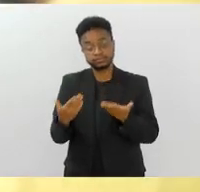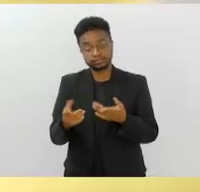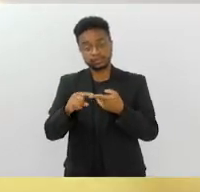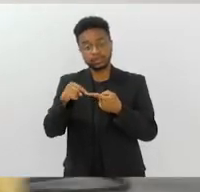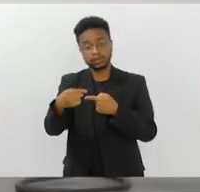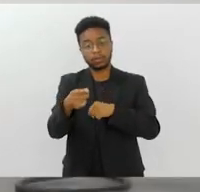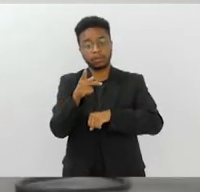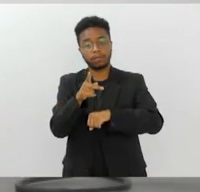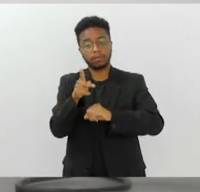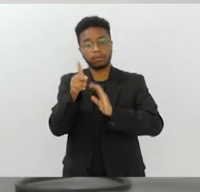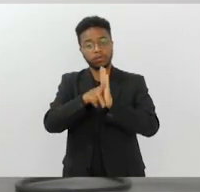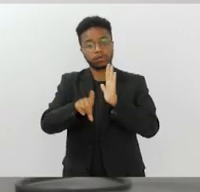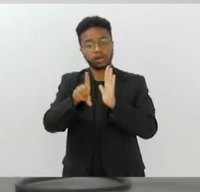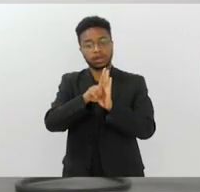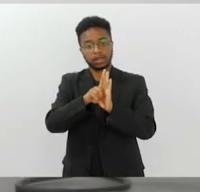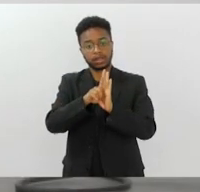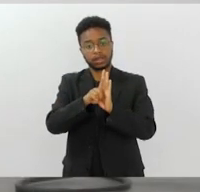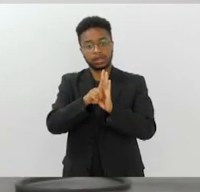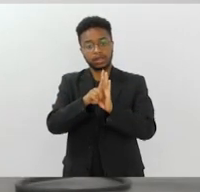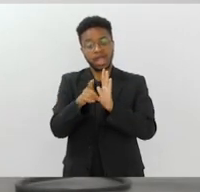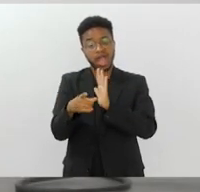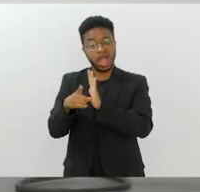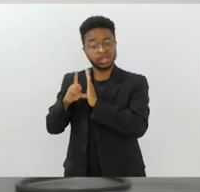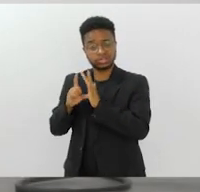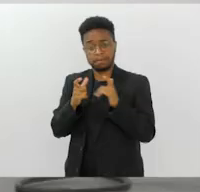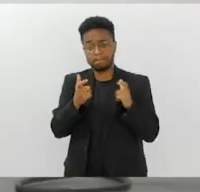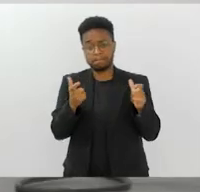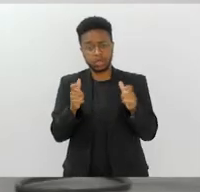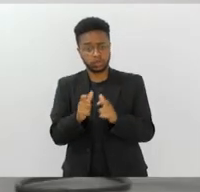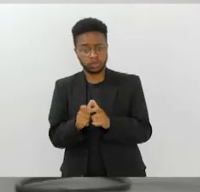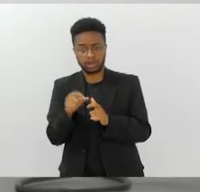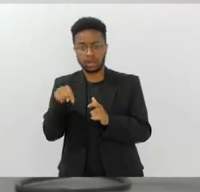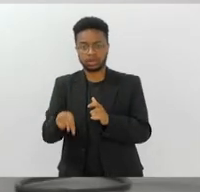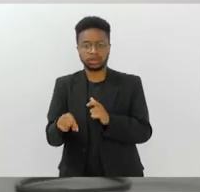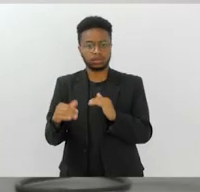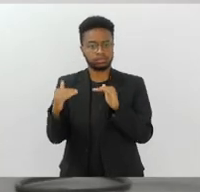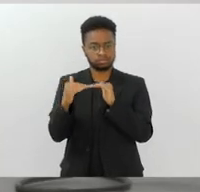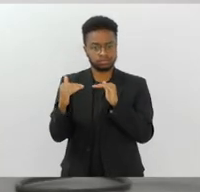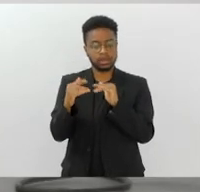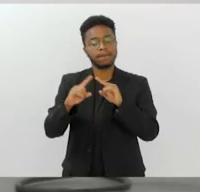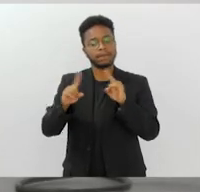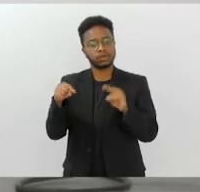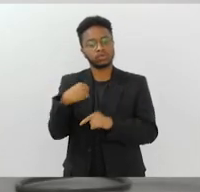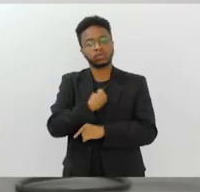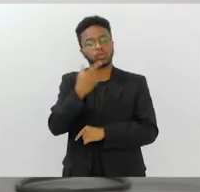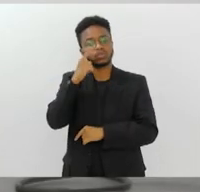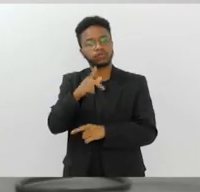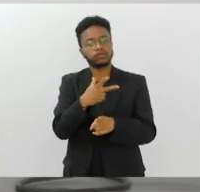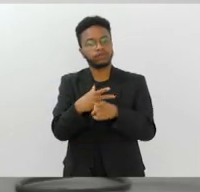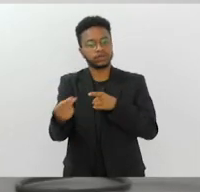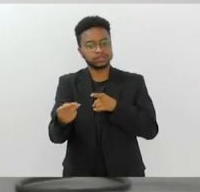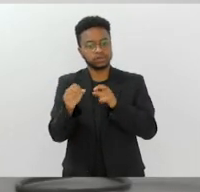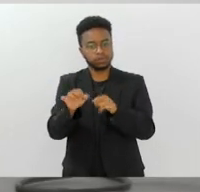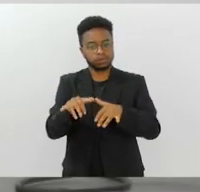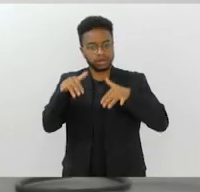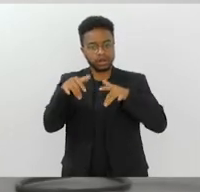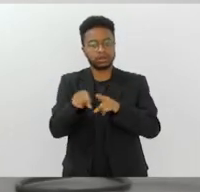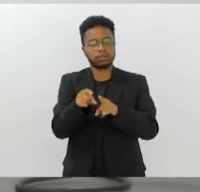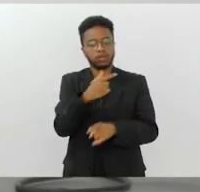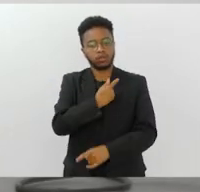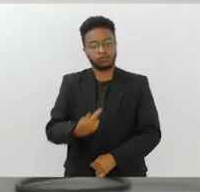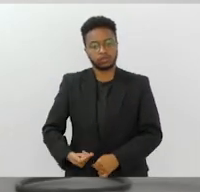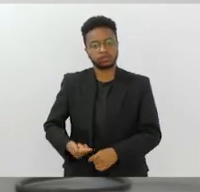que era minoritário na Assembleia nós ganhamos no plenário e o governador